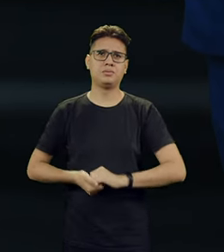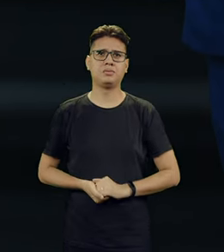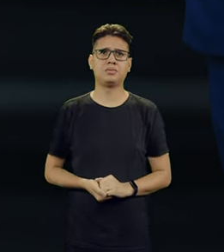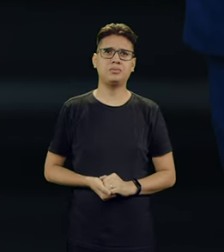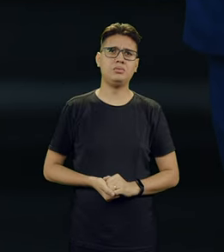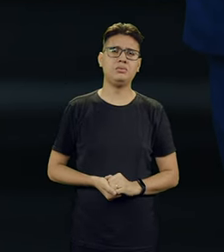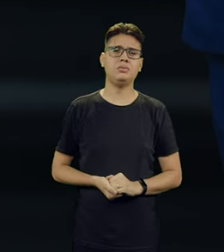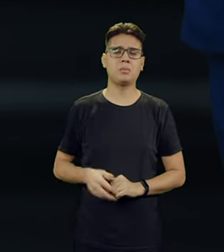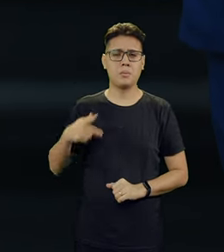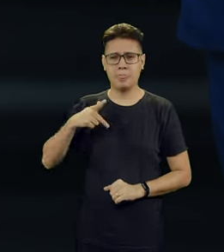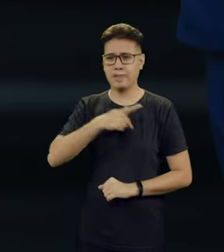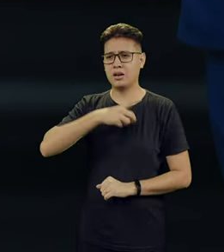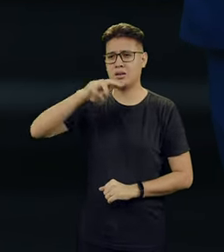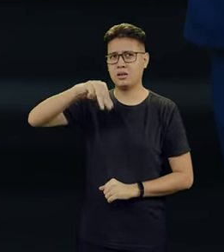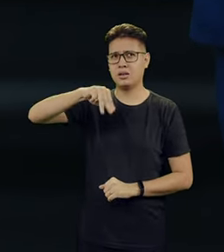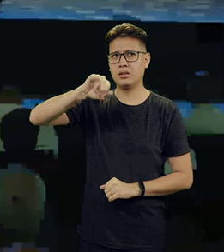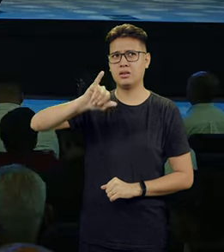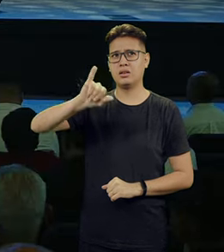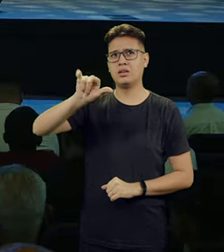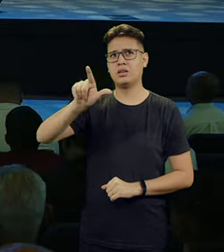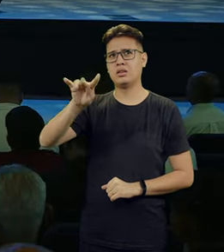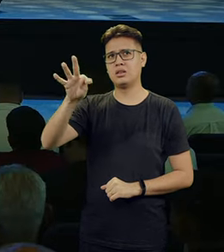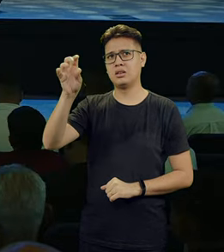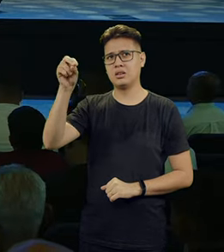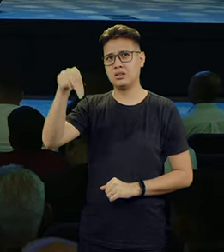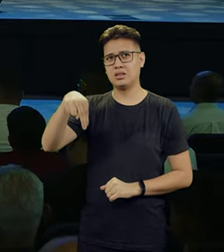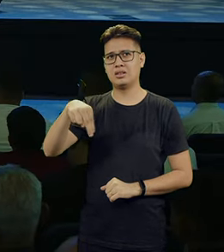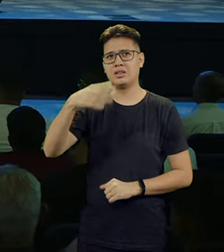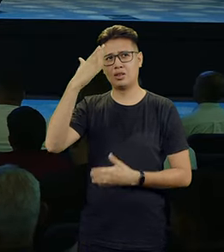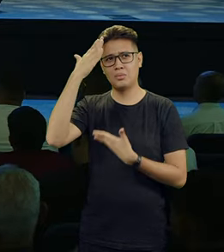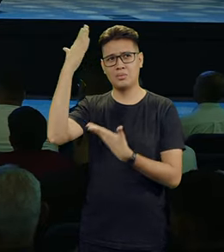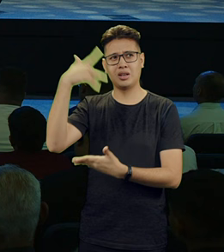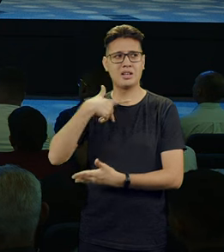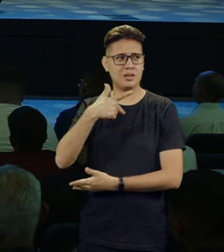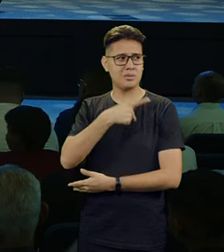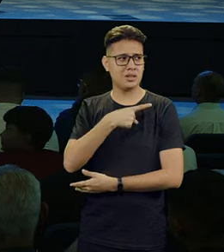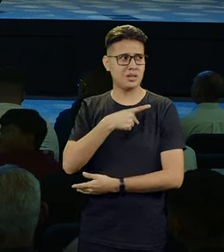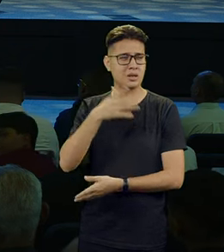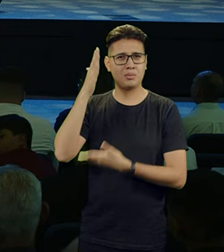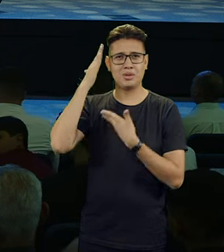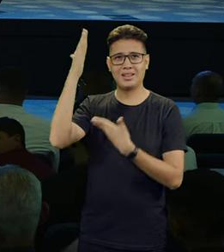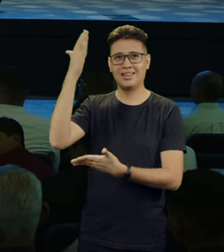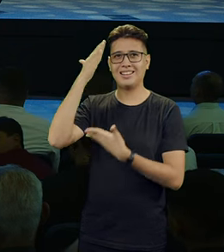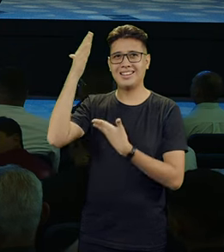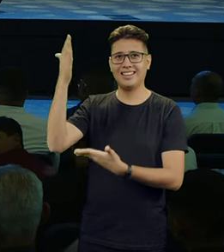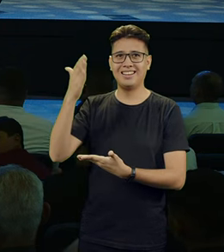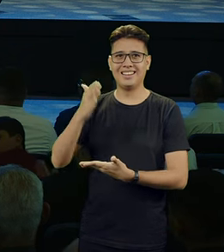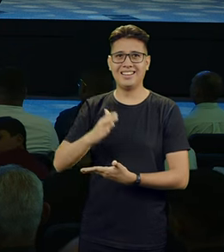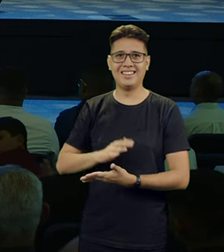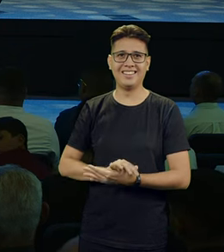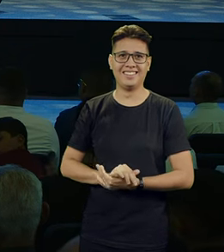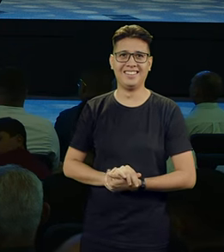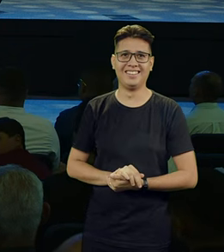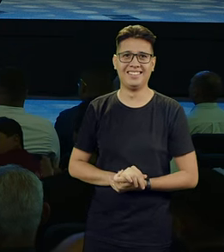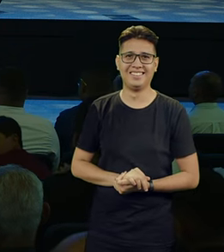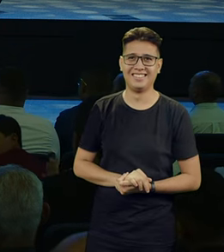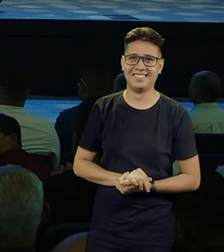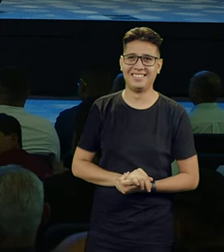Milton. Obrigado, pastor. Não vai passar da hora, hein? Não pode passar da